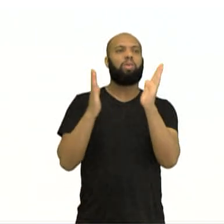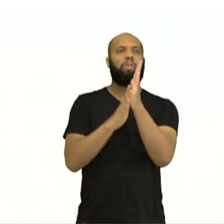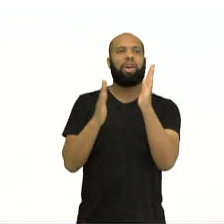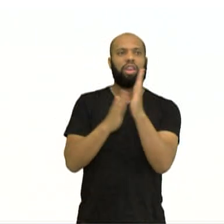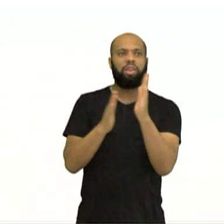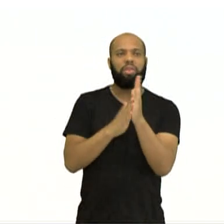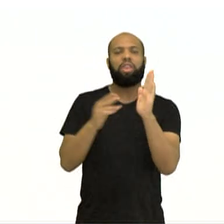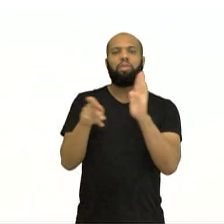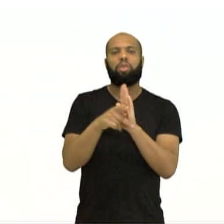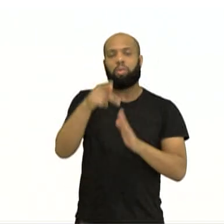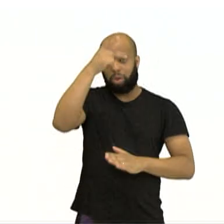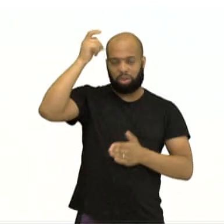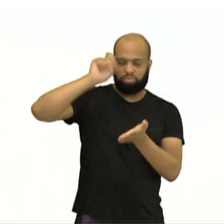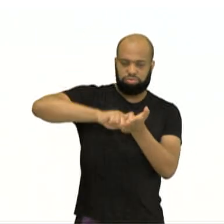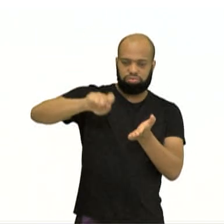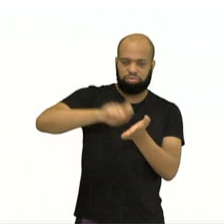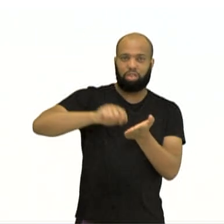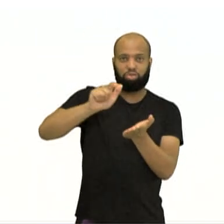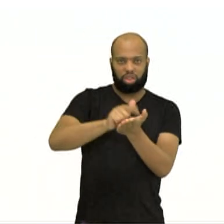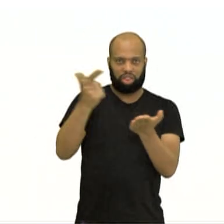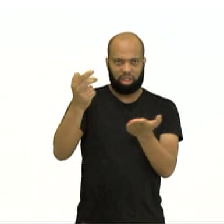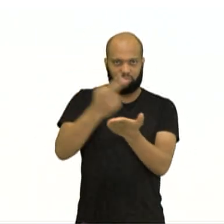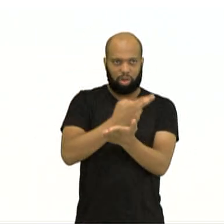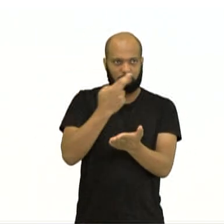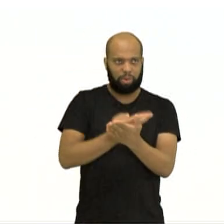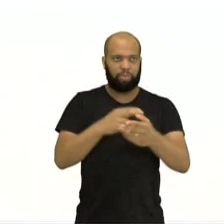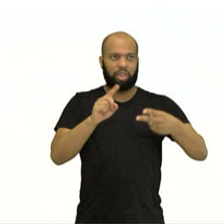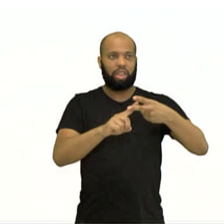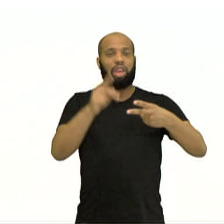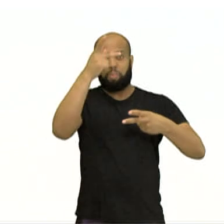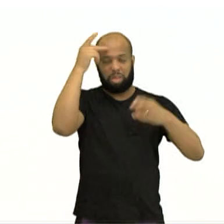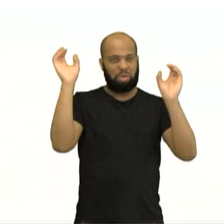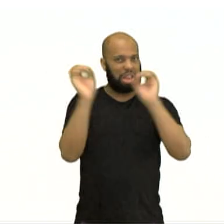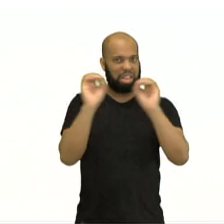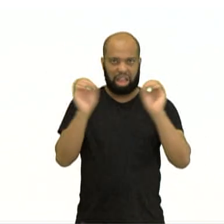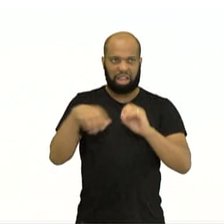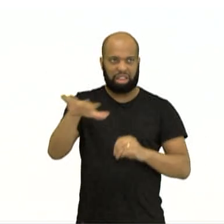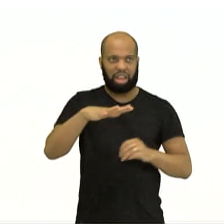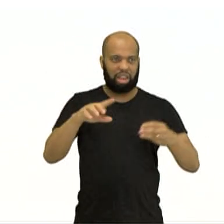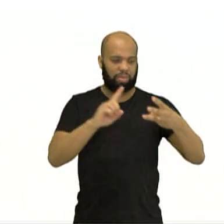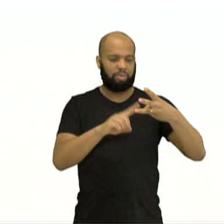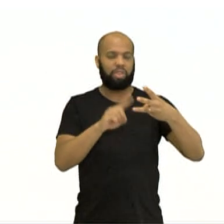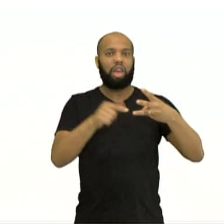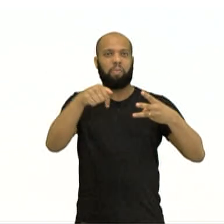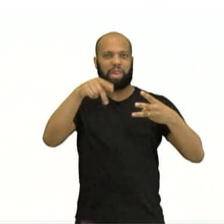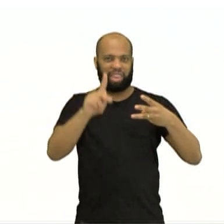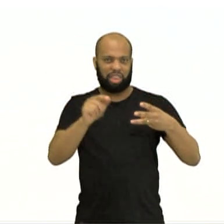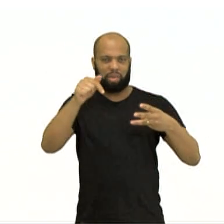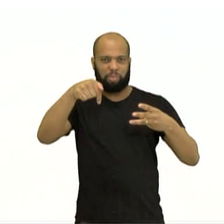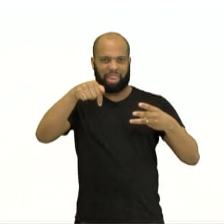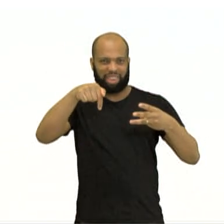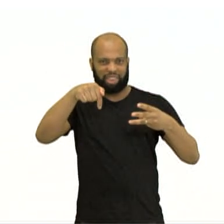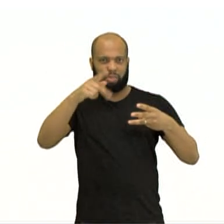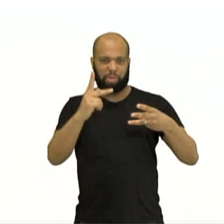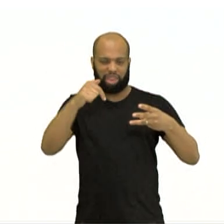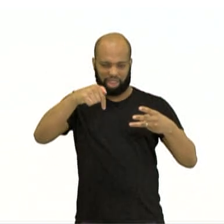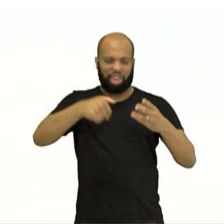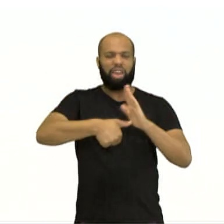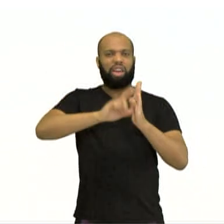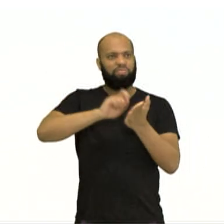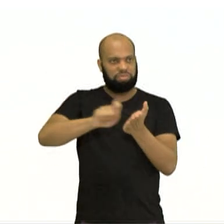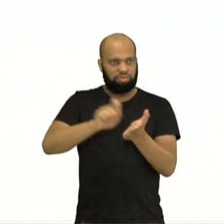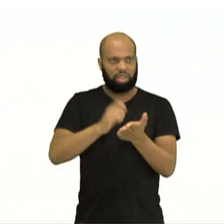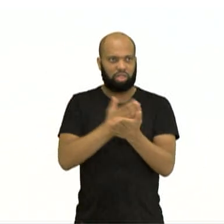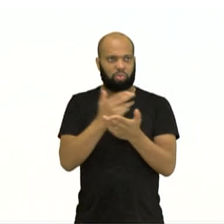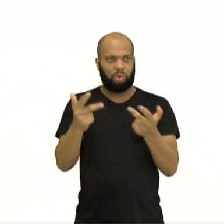pro jornalista. Para quem não é da área, porque antes de escrever qualquer coisa, já que o objetivo do texto